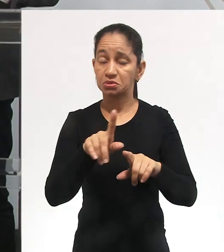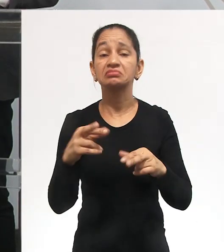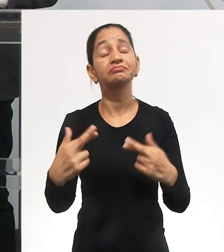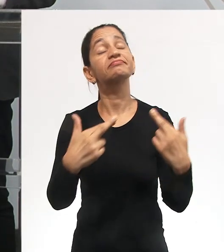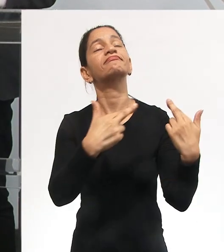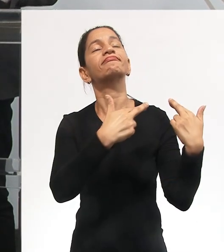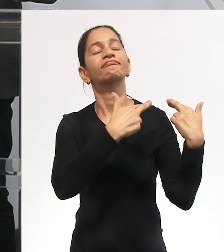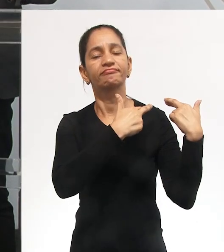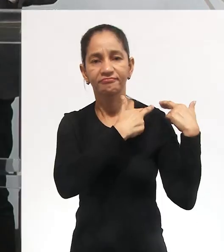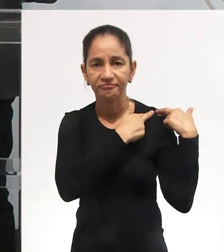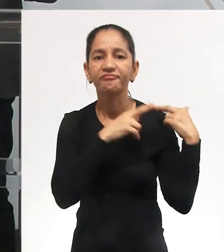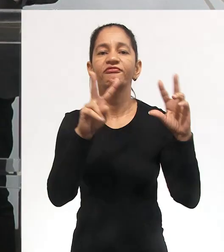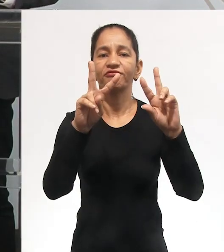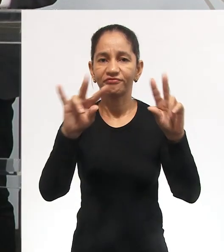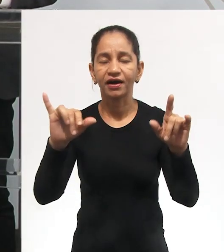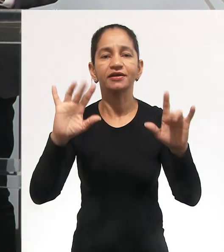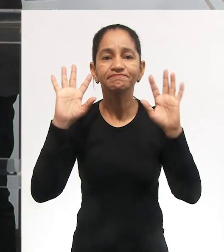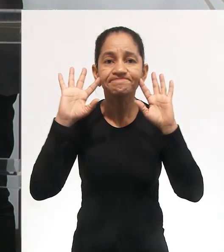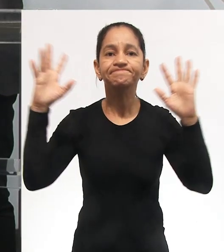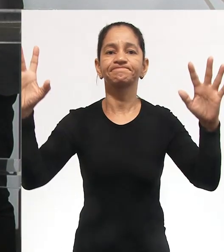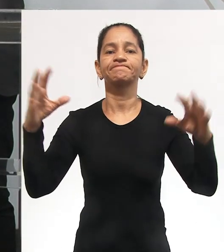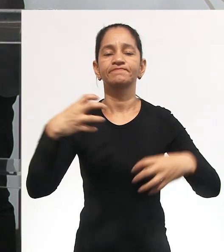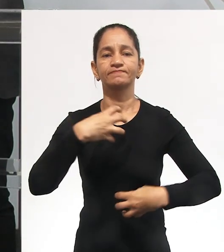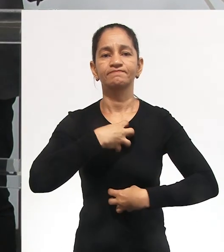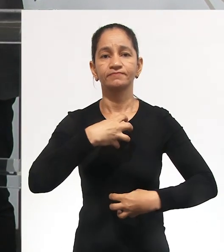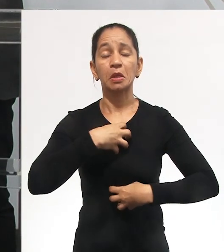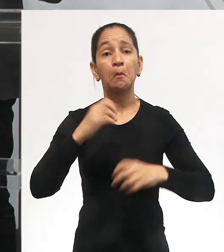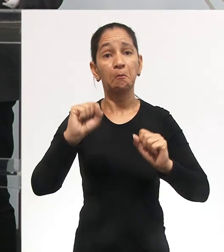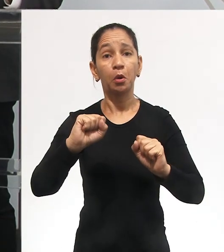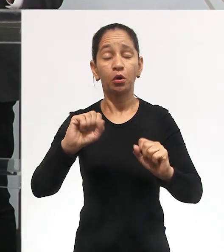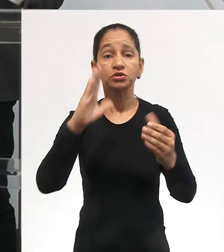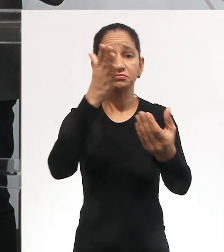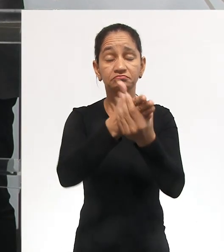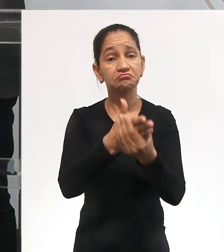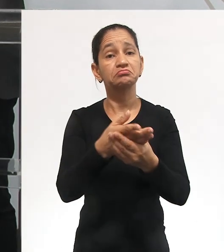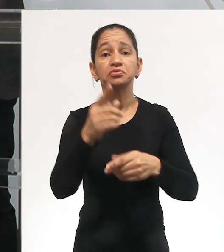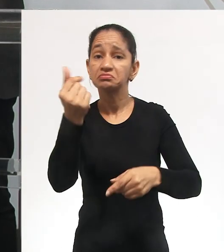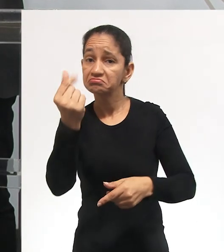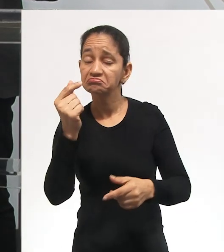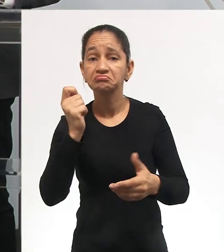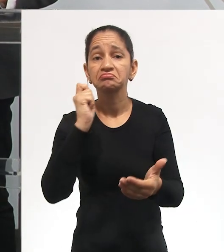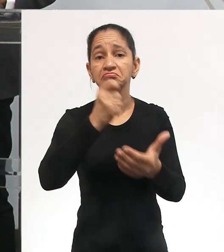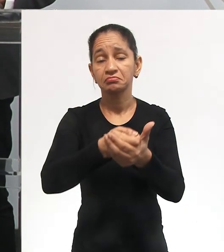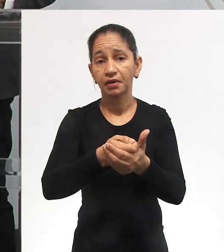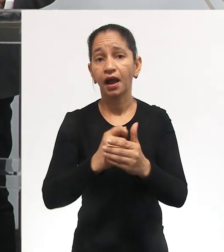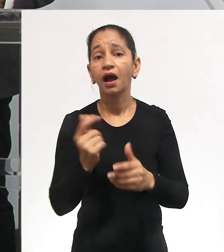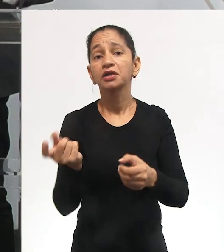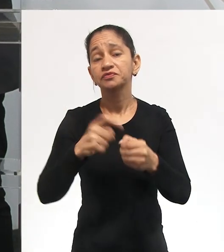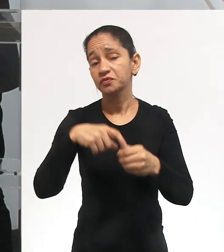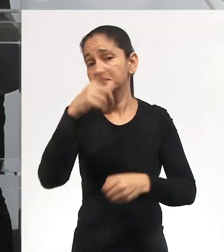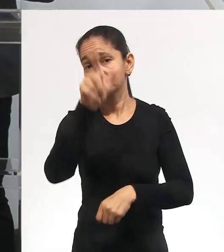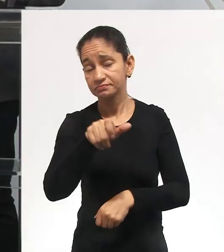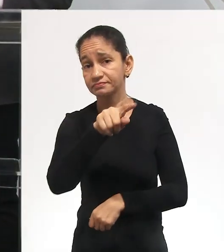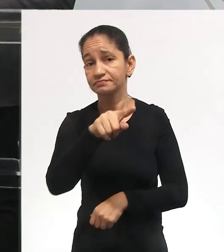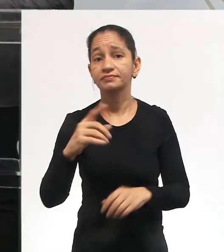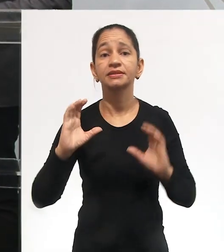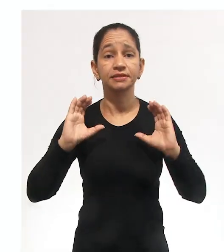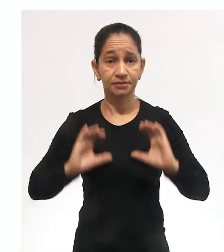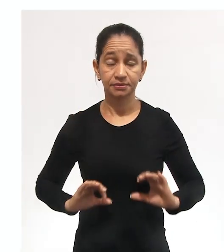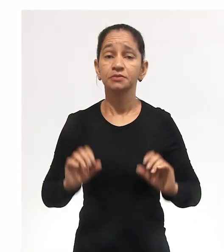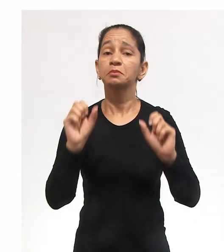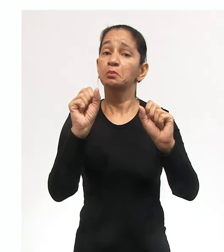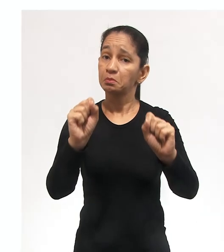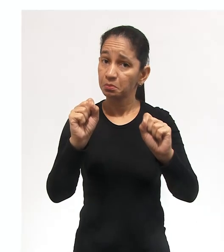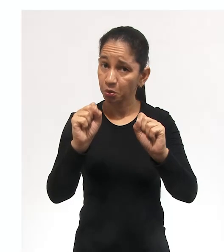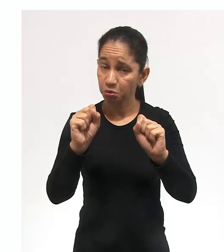com as consequências, né? Resolver aquele problema, pode gerar alguma indenização por dano material, dano moral e etc. Tá? Vamos continuar aqui no